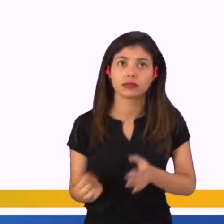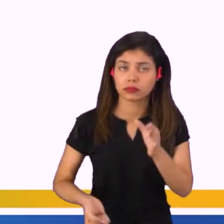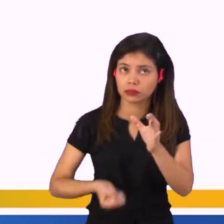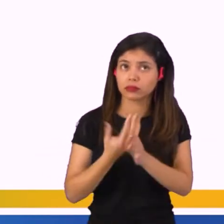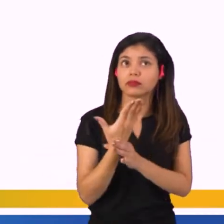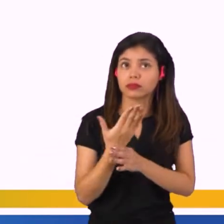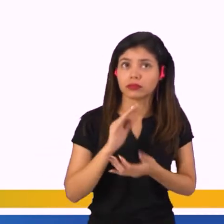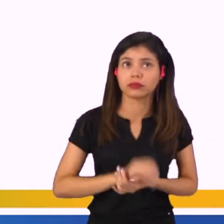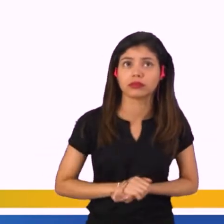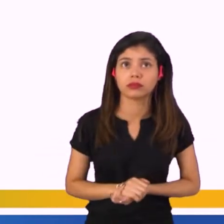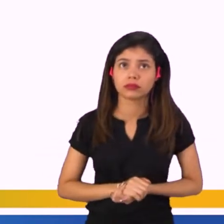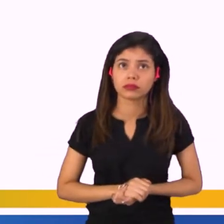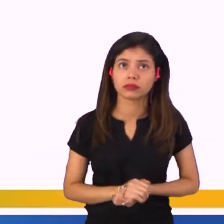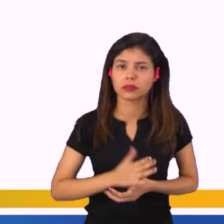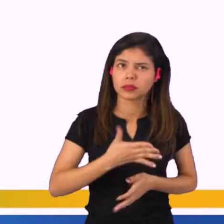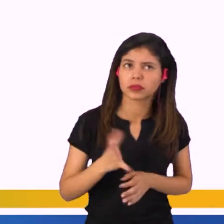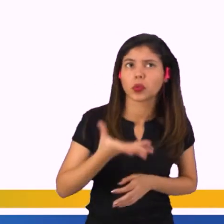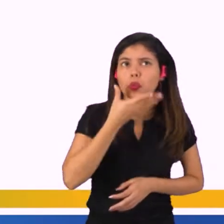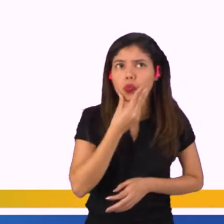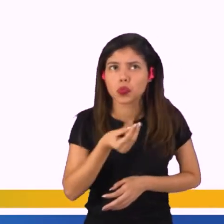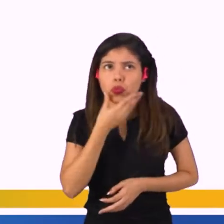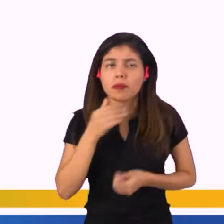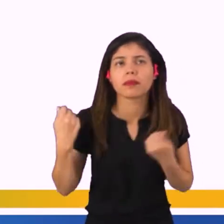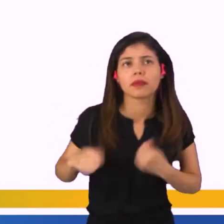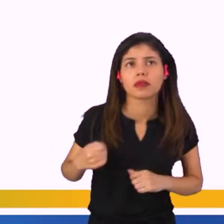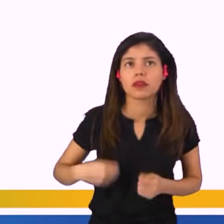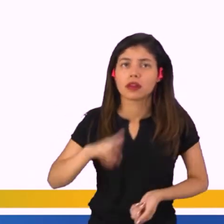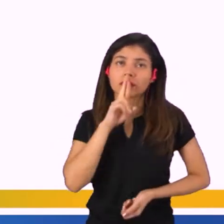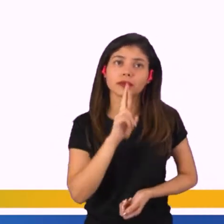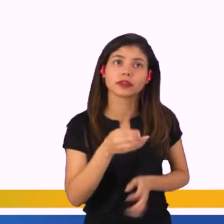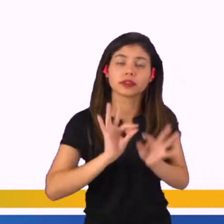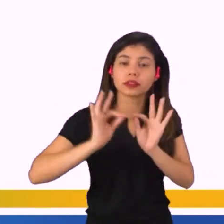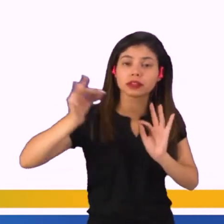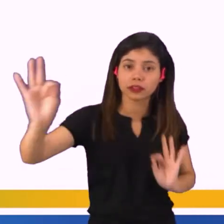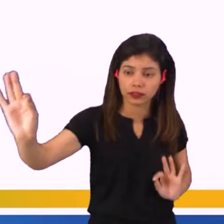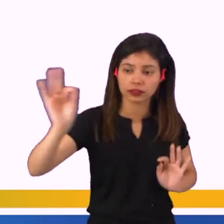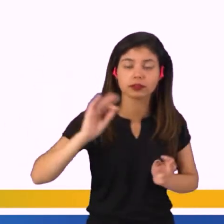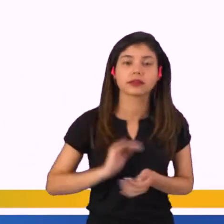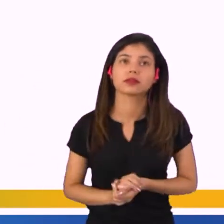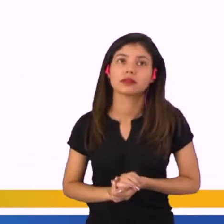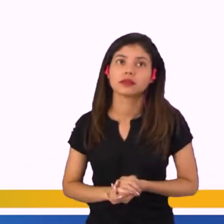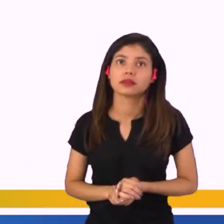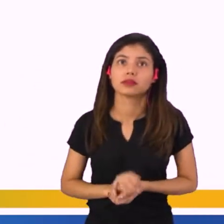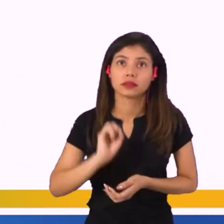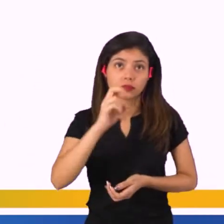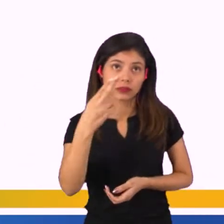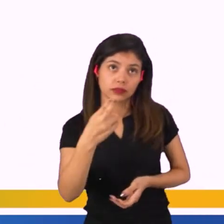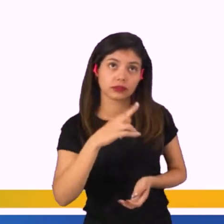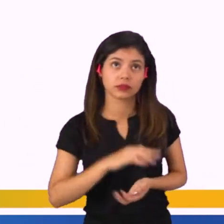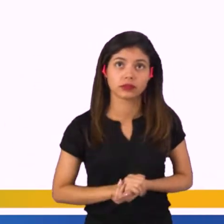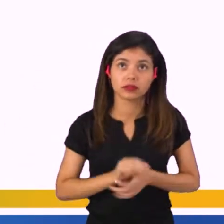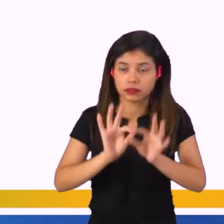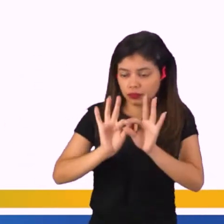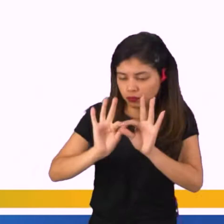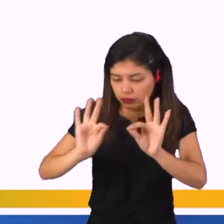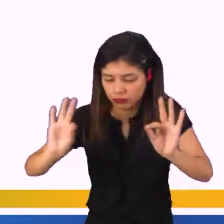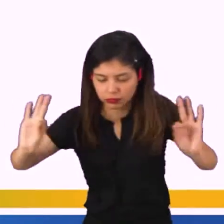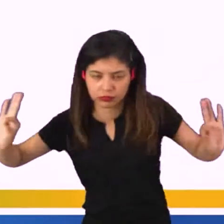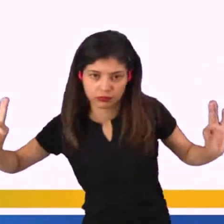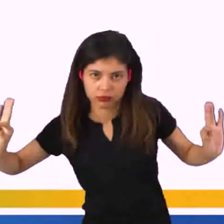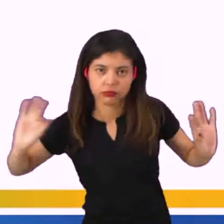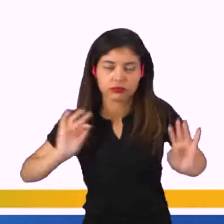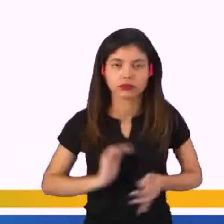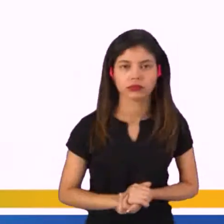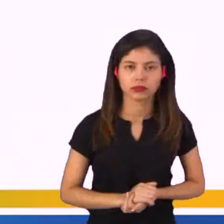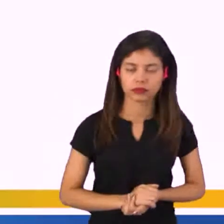comprimento, elas surgiram à medida que o homem necessitou calcular distâncias ou